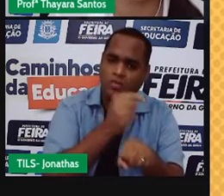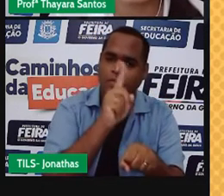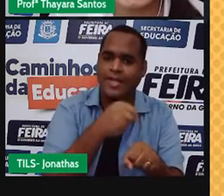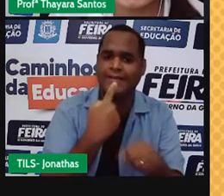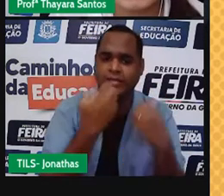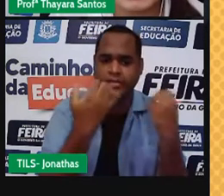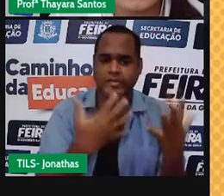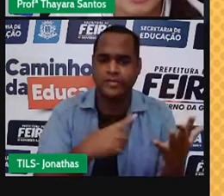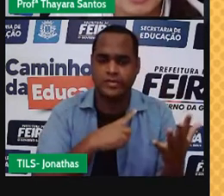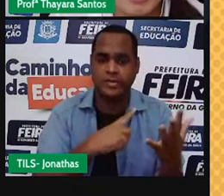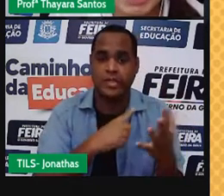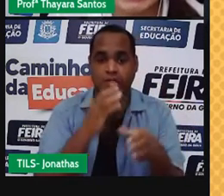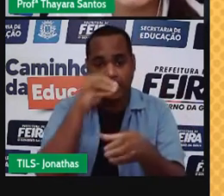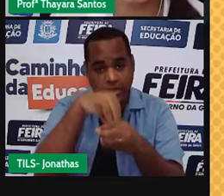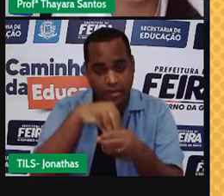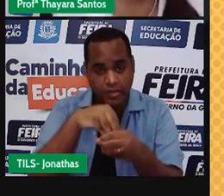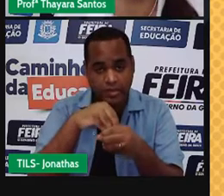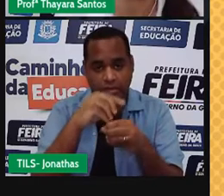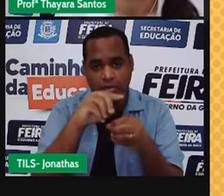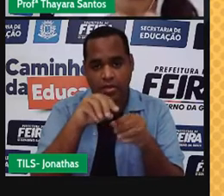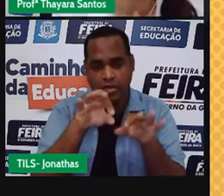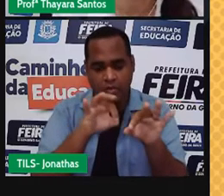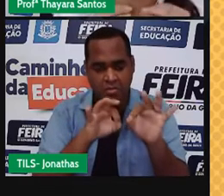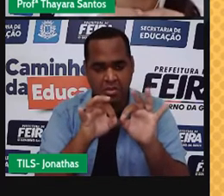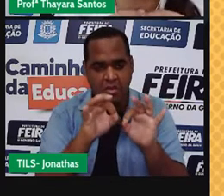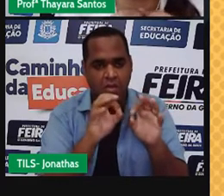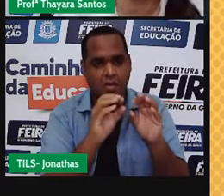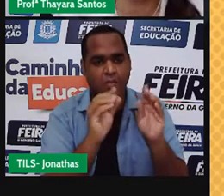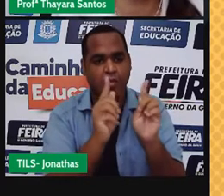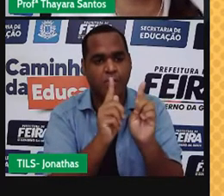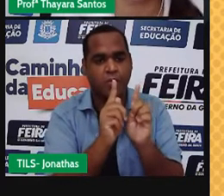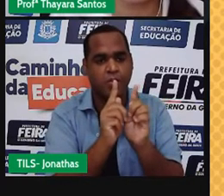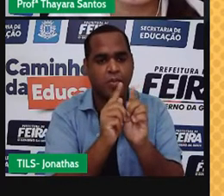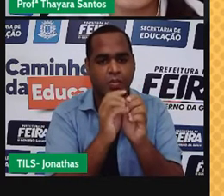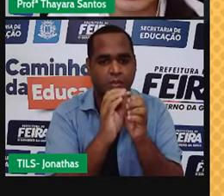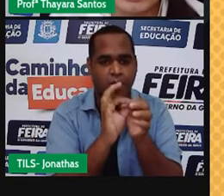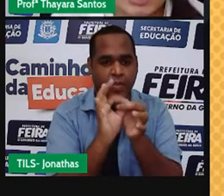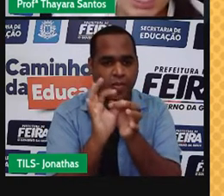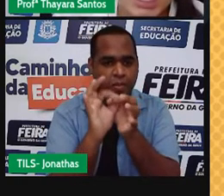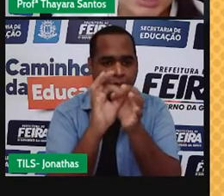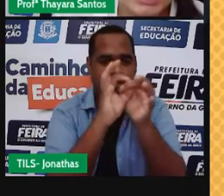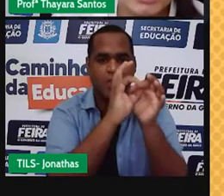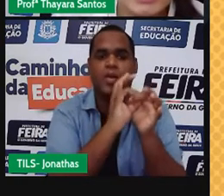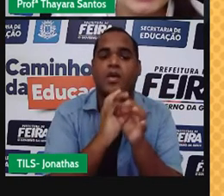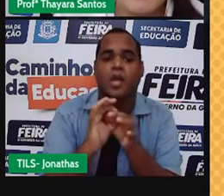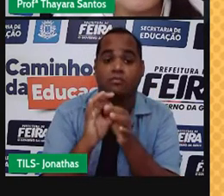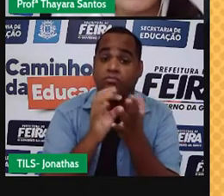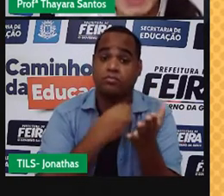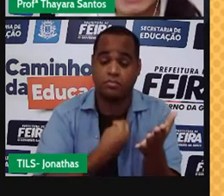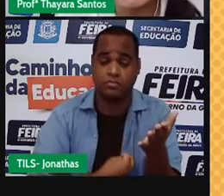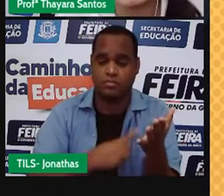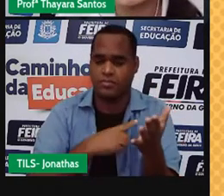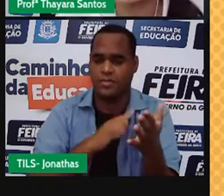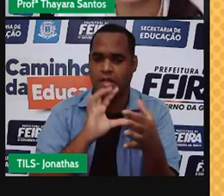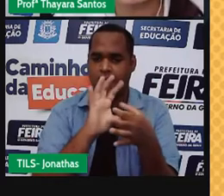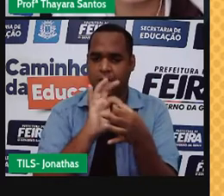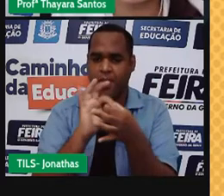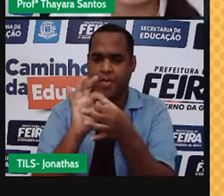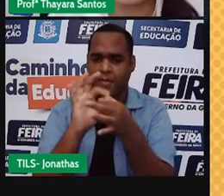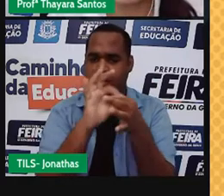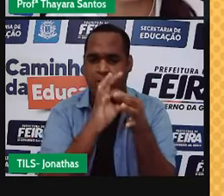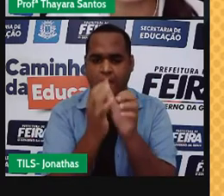sólido os átomos que formam ela estão bem grudadinhos bem juntinhos os dos outros né então eles estão bem